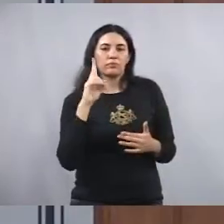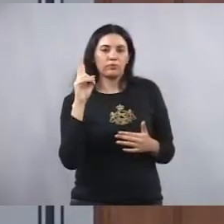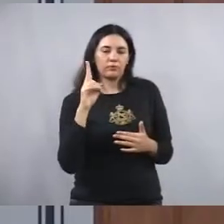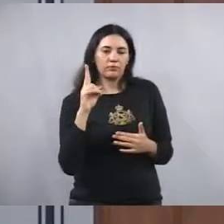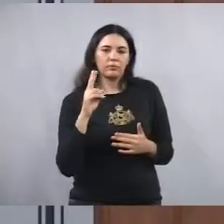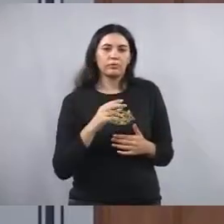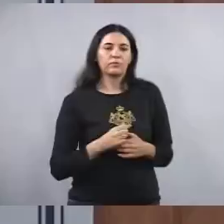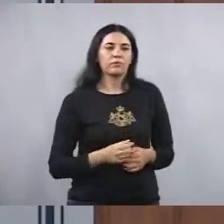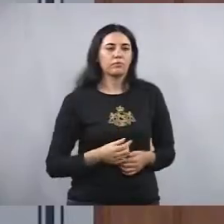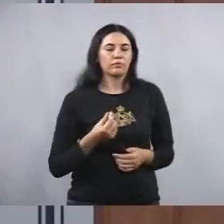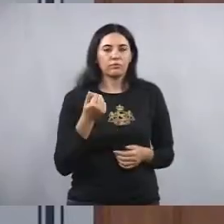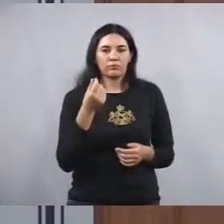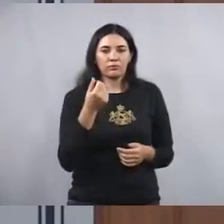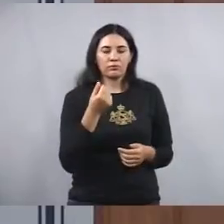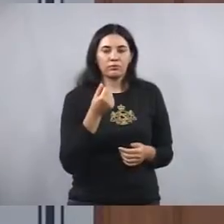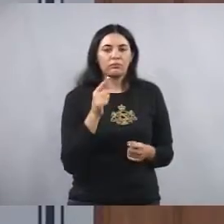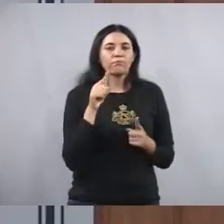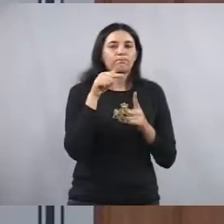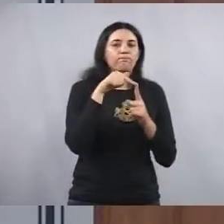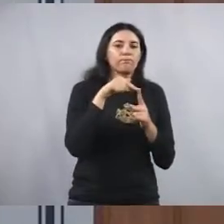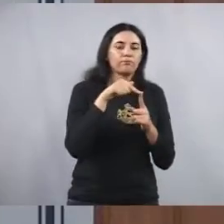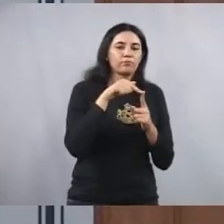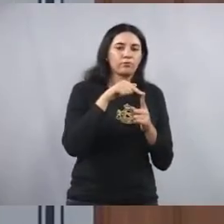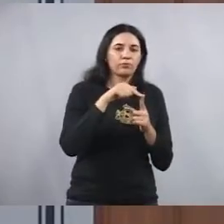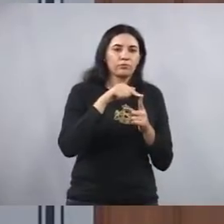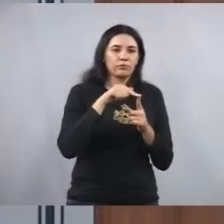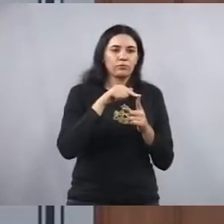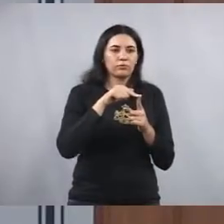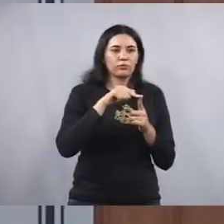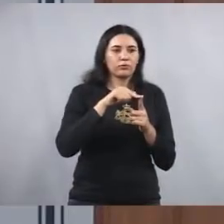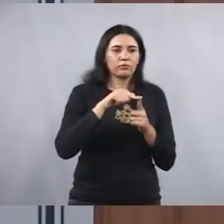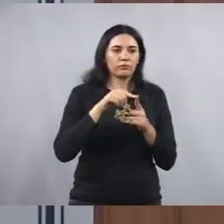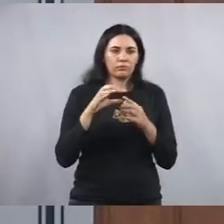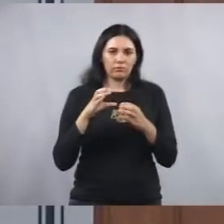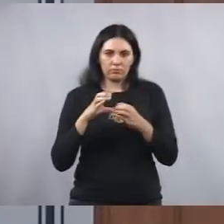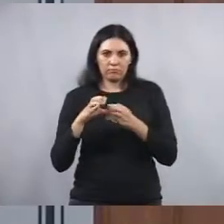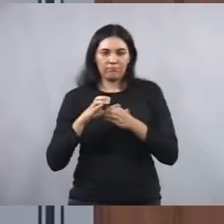qual é a finalidade do desvio dos nossos servidores concursados